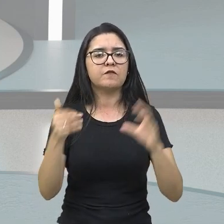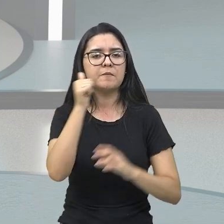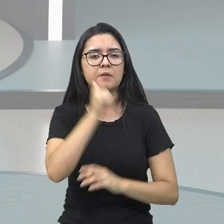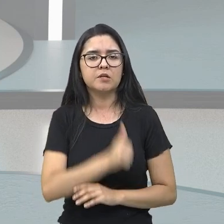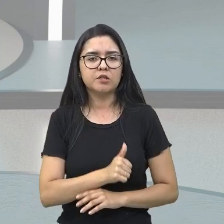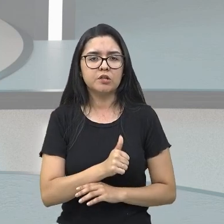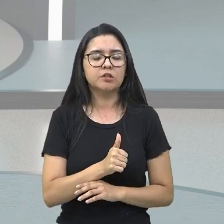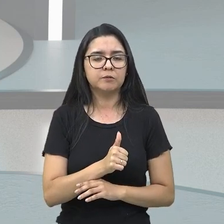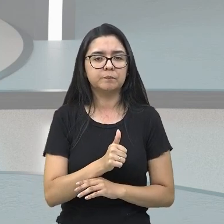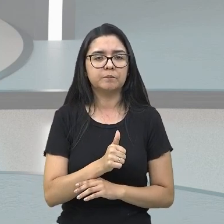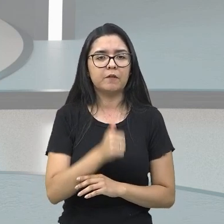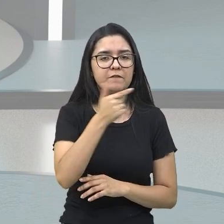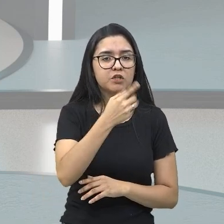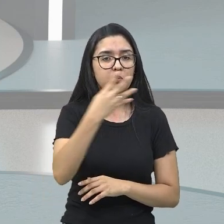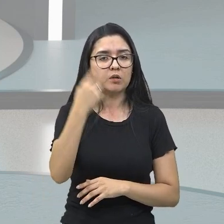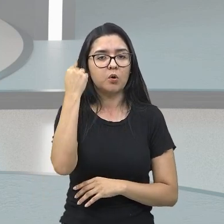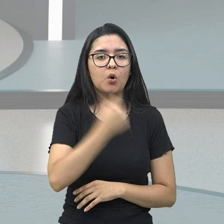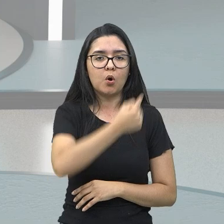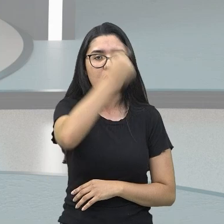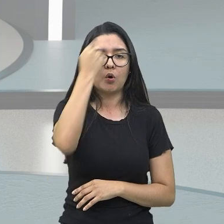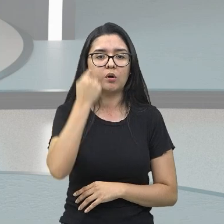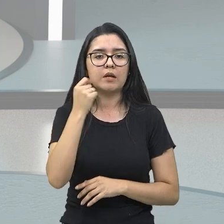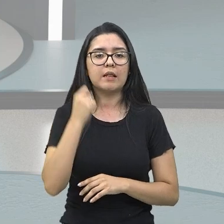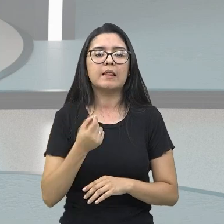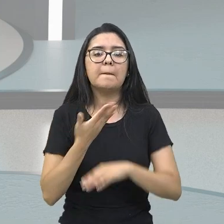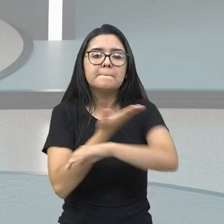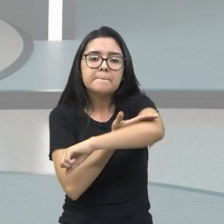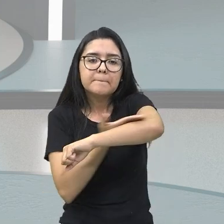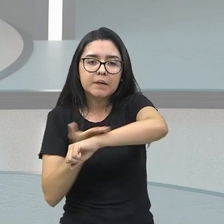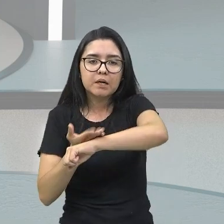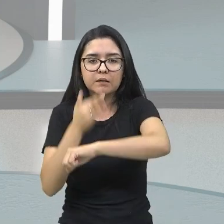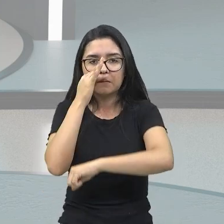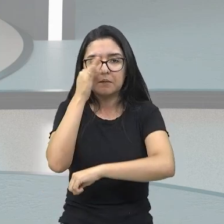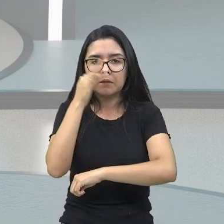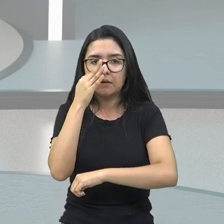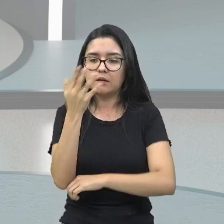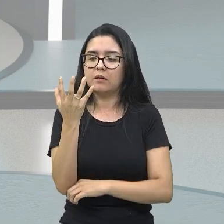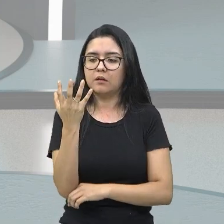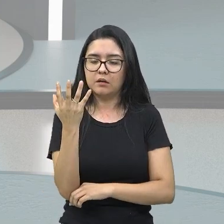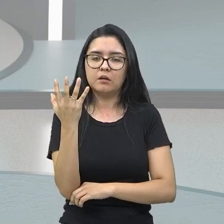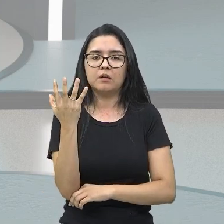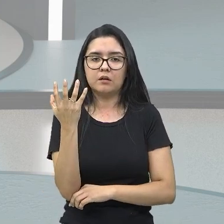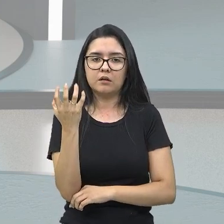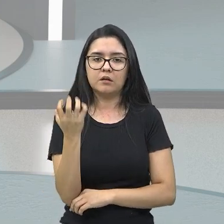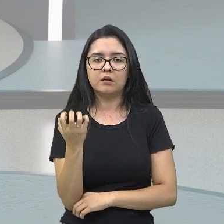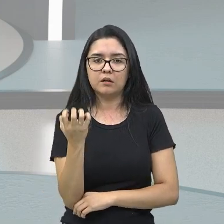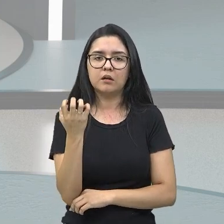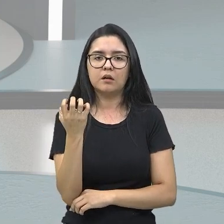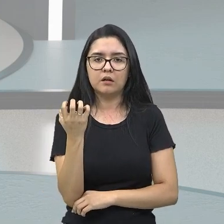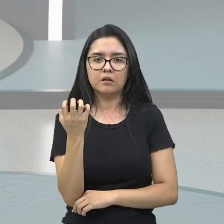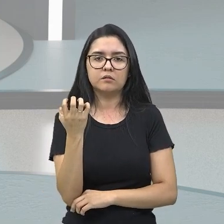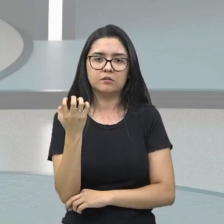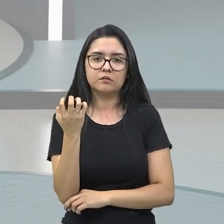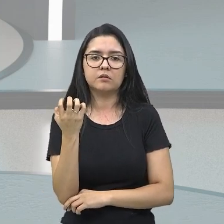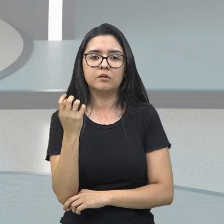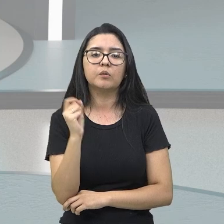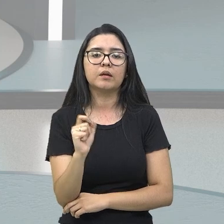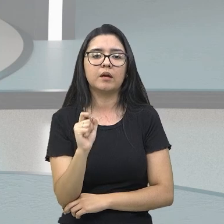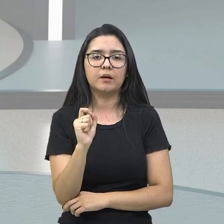dia, 24 horas, né, ela é branca e depois, nas outras 24 horas, ela se